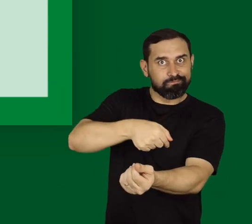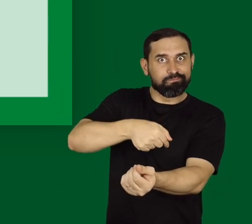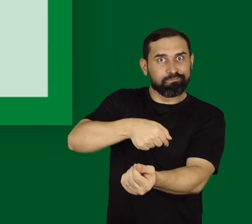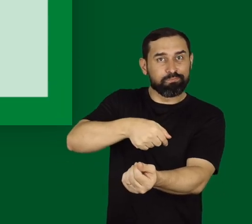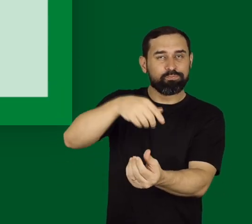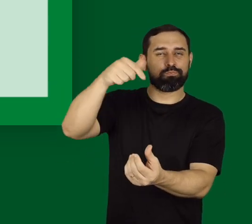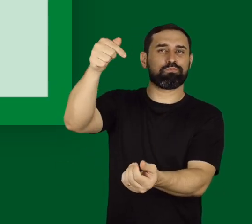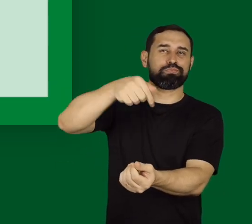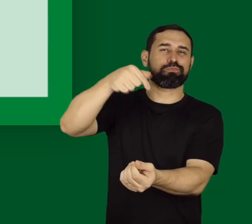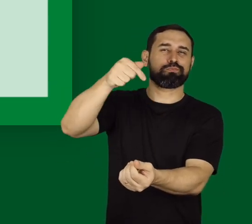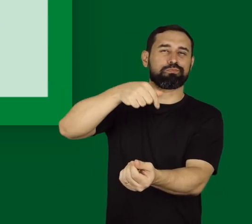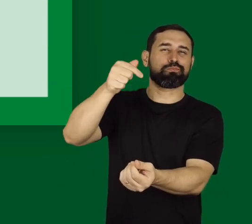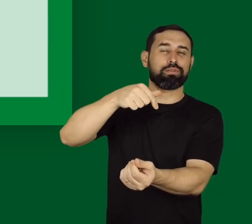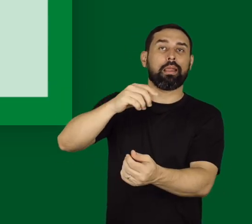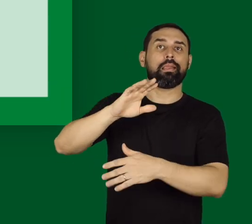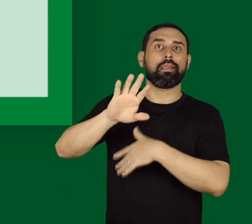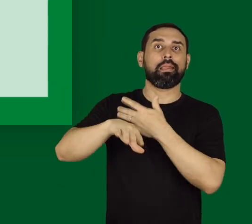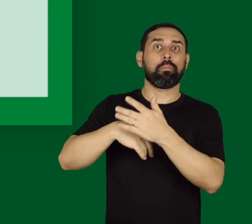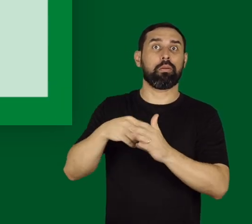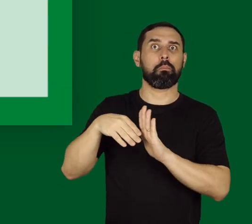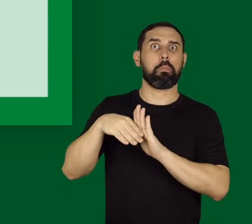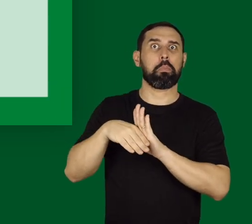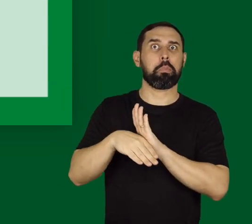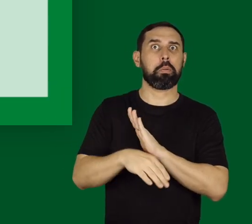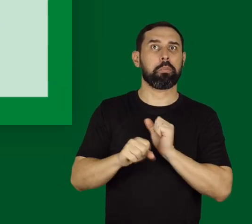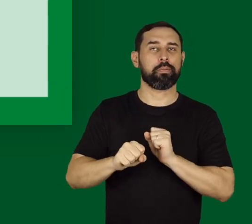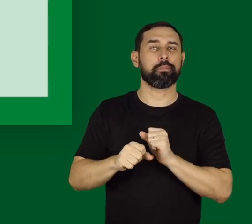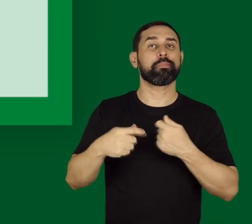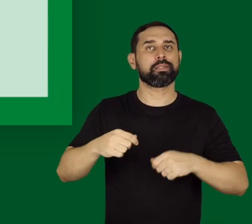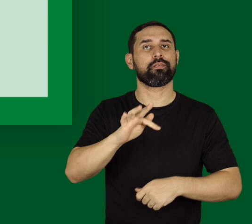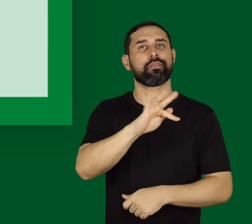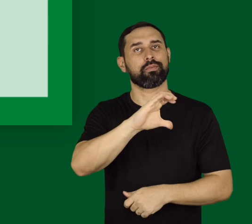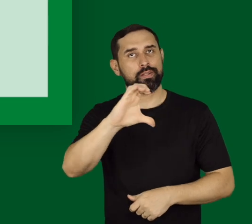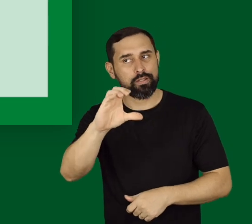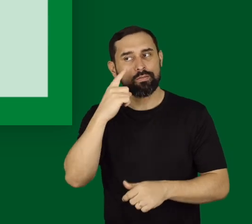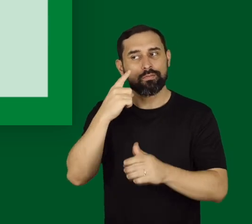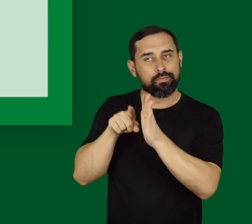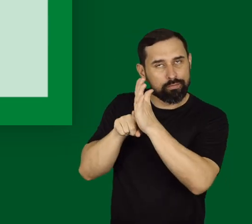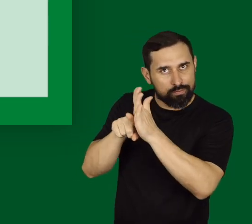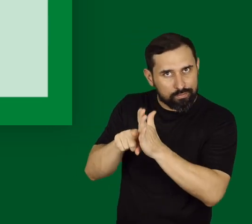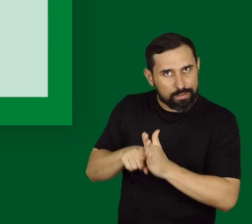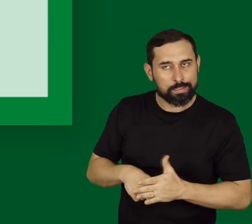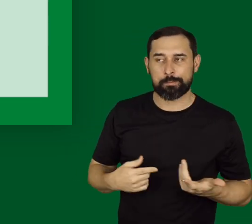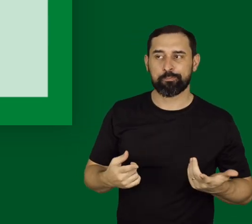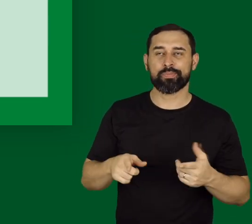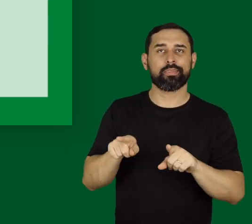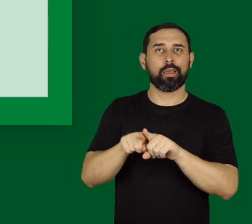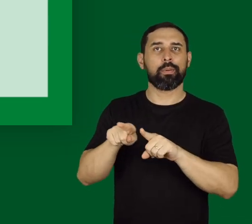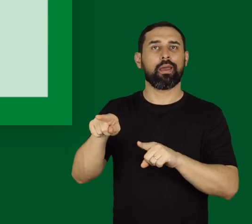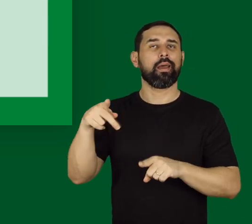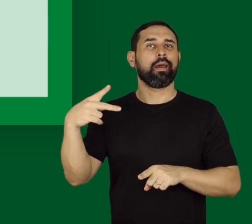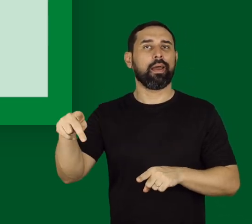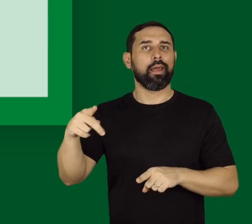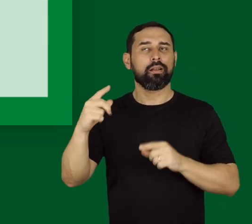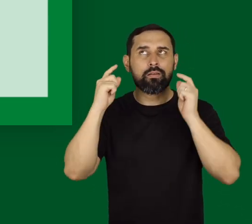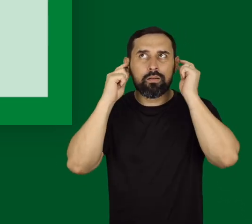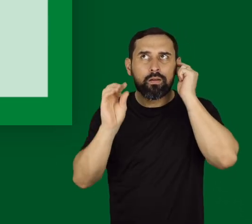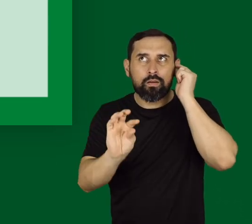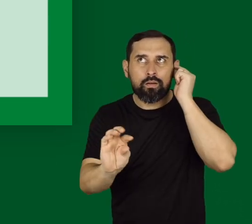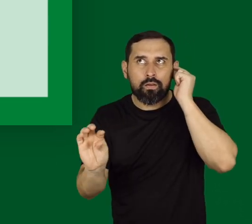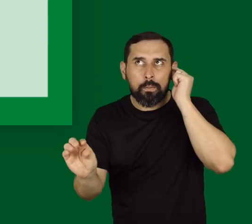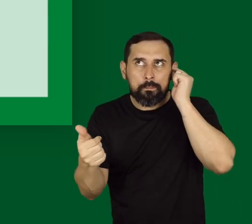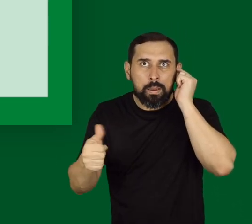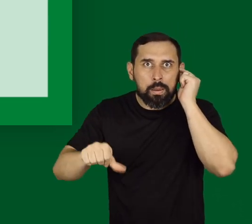esse paciente piore fazendo líquidos em grande quantidade. Então é importante você ver frequência cardíaca,